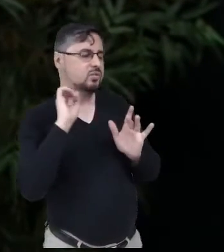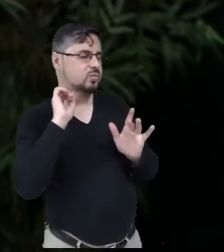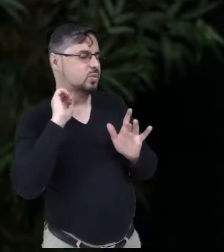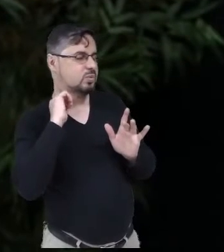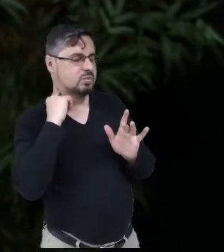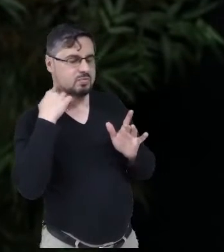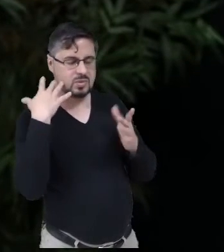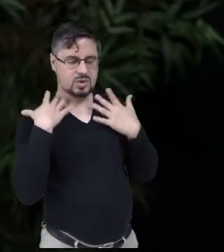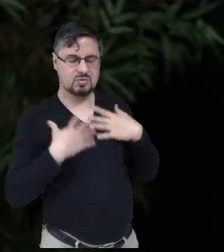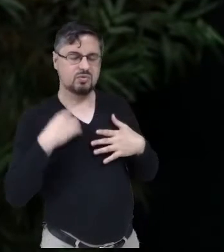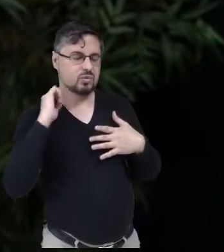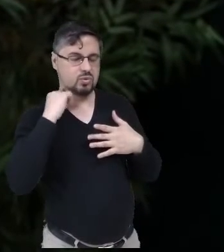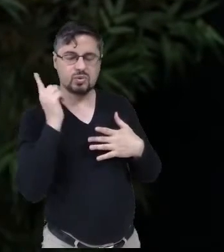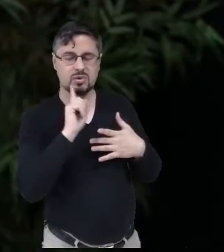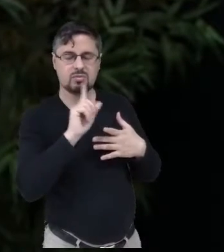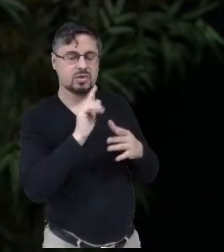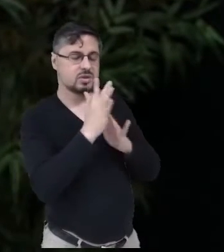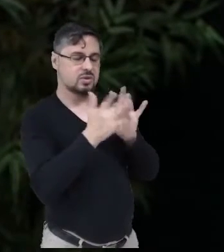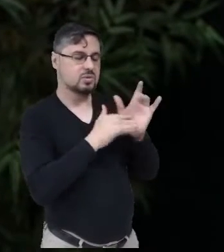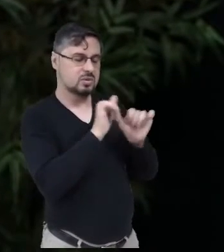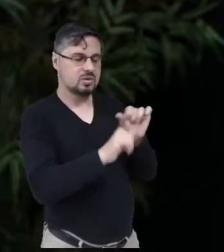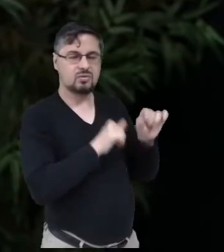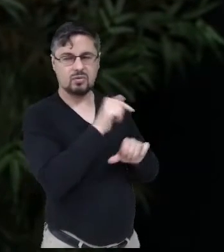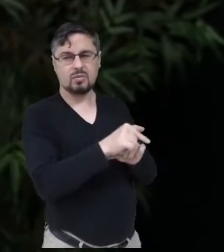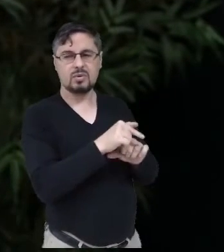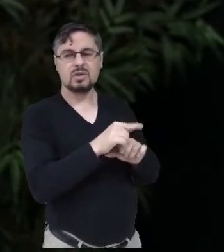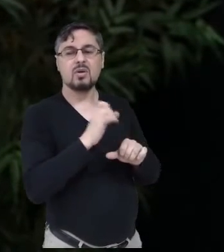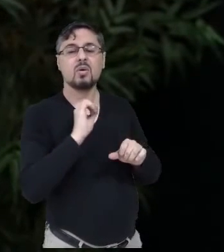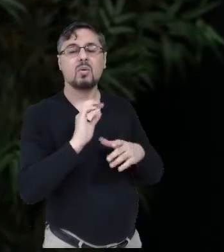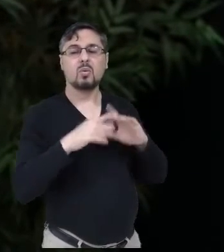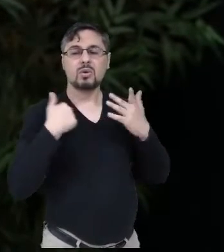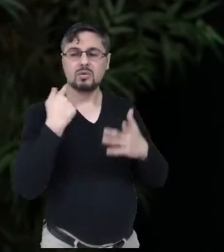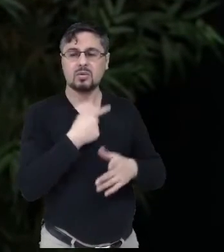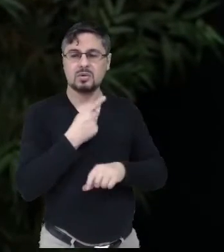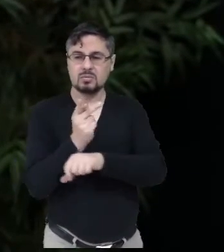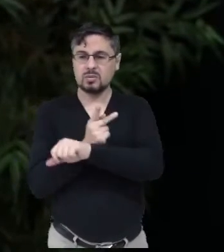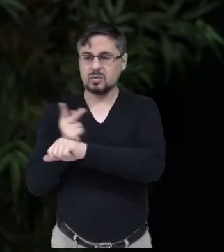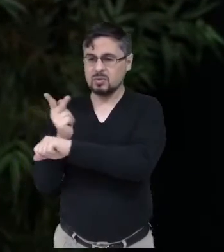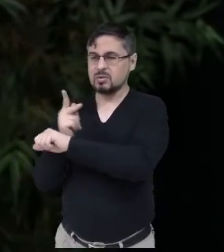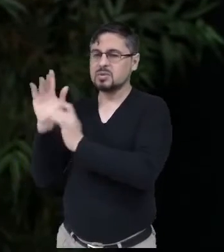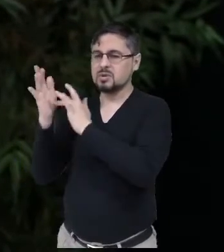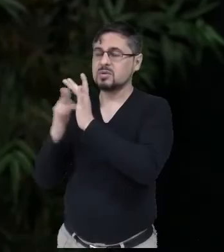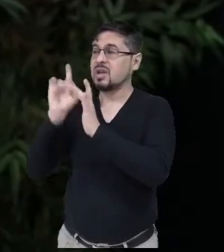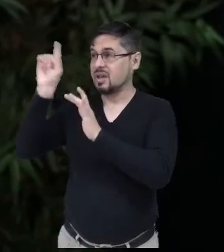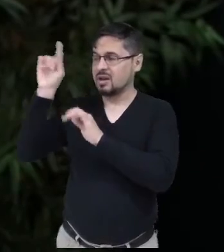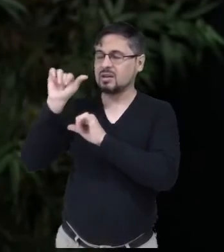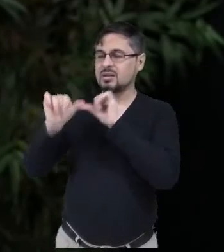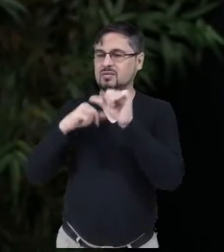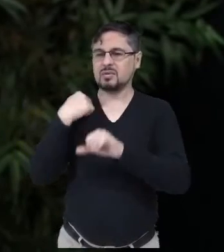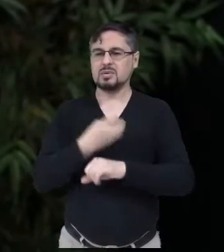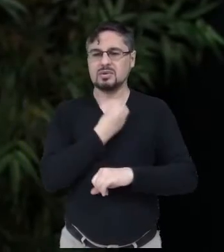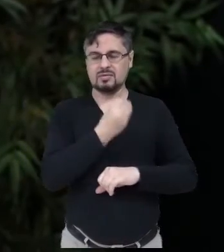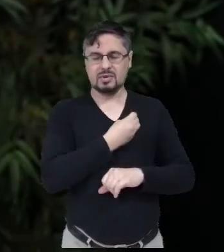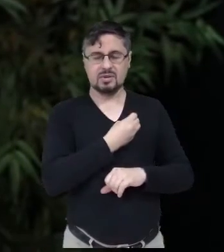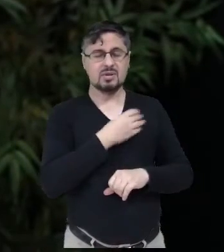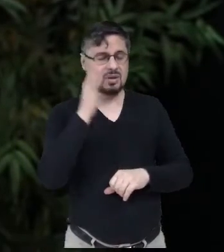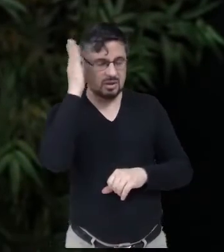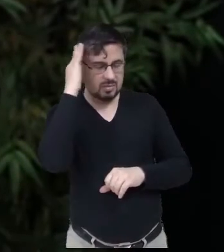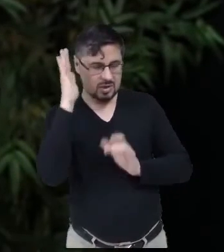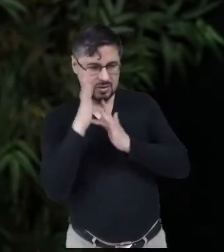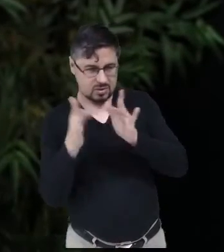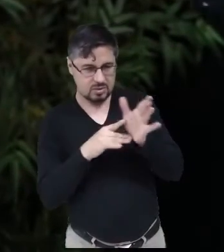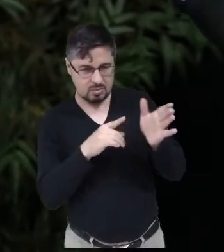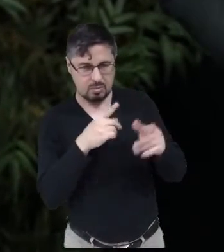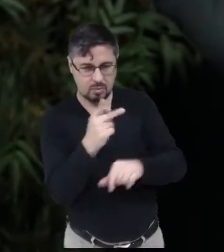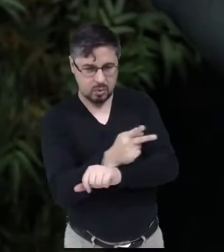a Jesus, Ele é quem transforma você. Você sabia que Ele ainda está tocando vidas hoje à noite? Você sabia que Ele ainda pode tocar o seu coração nesse